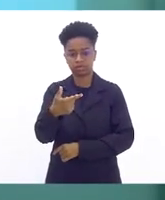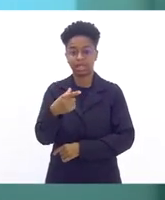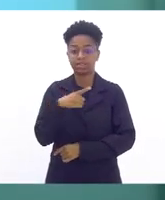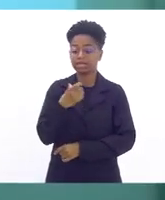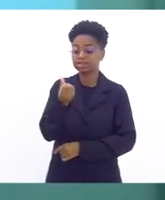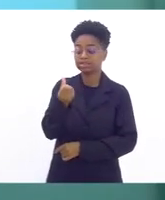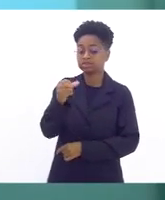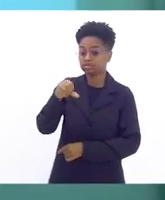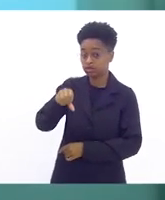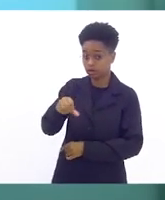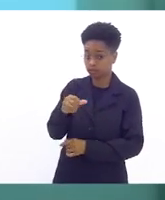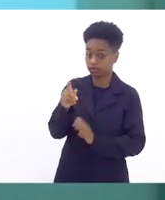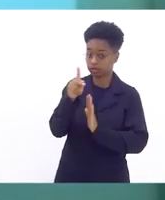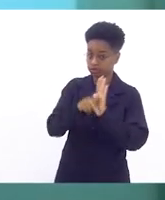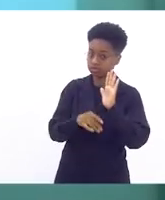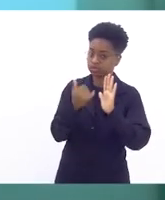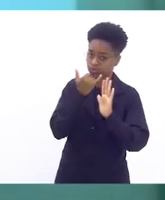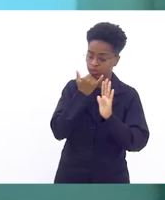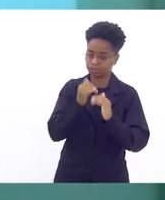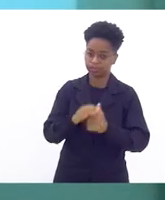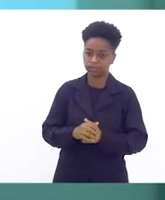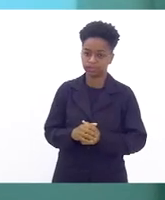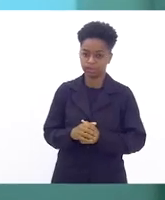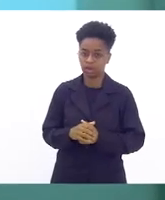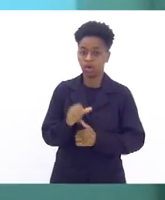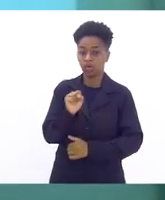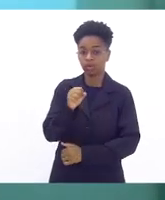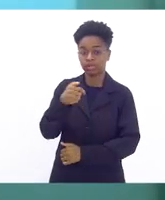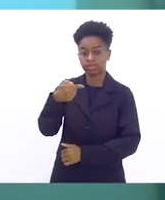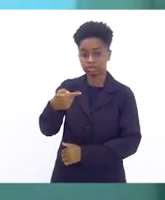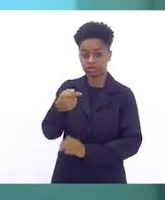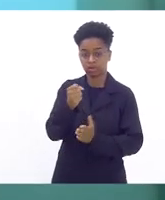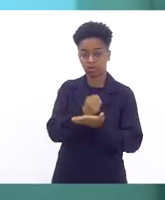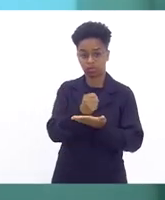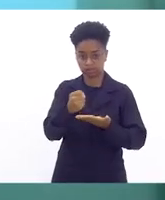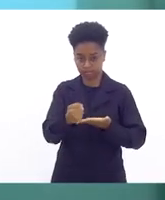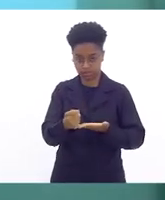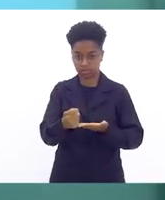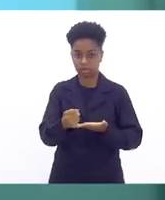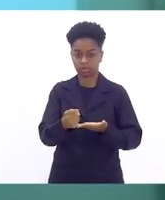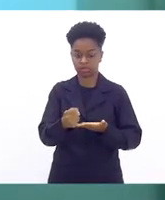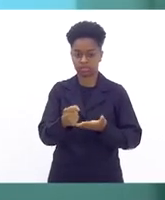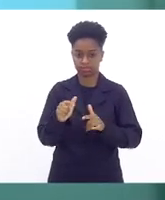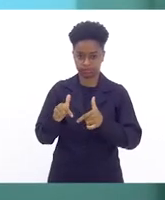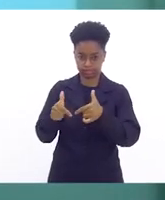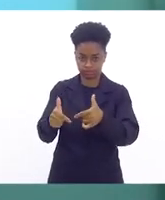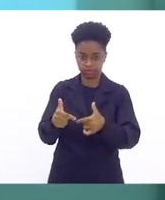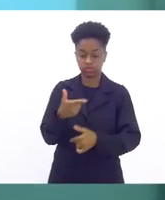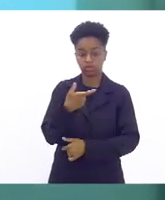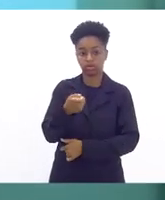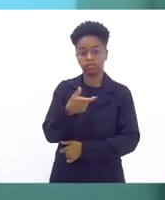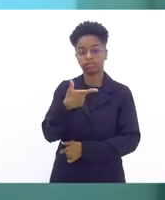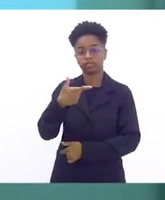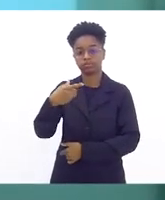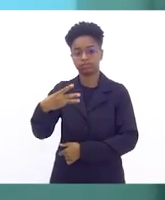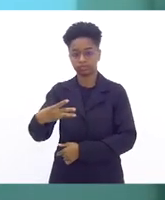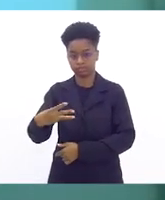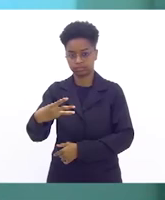69 projetos perdoe 87 contratos em aplicação 2023